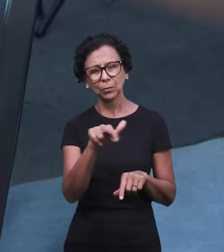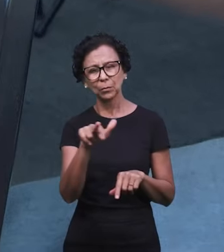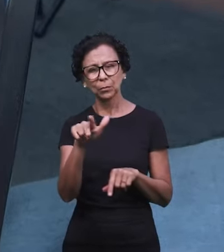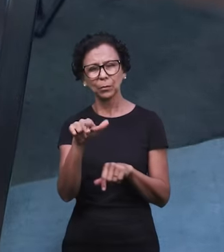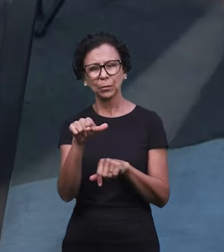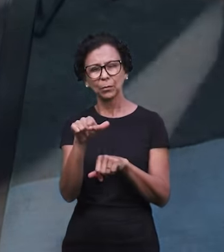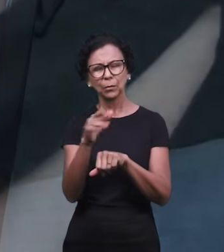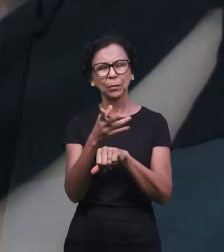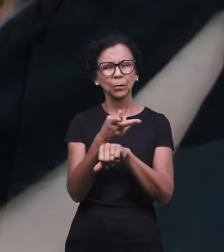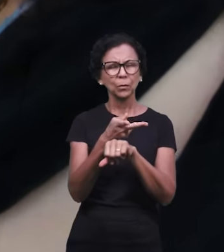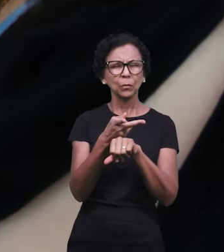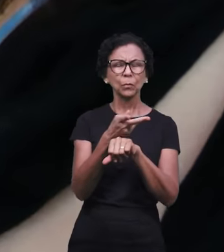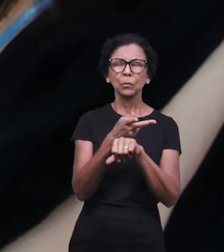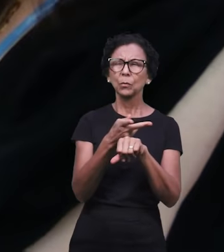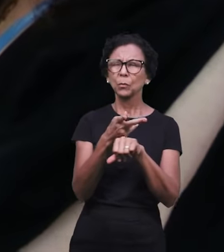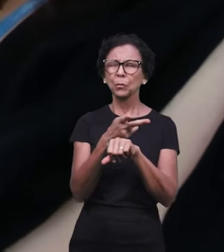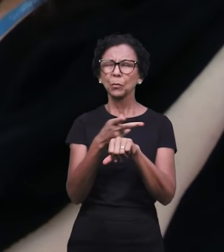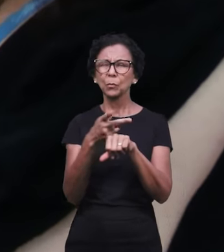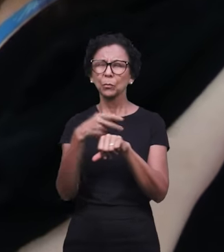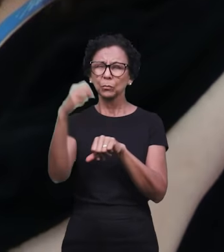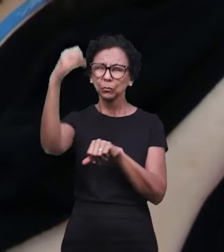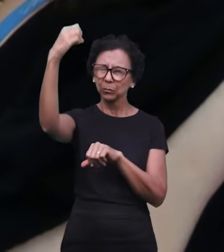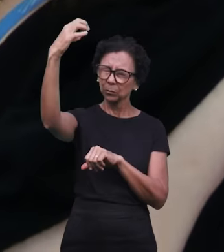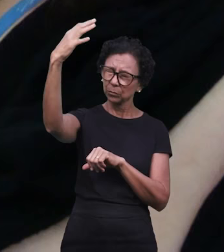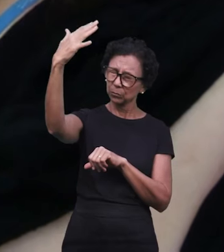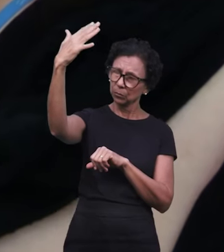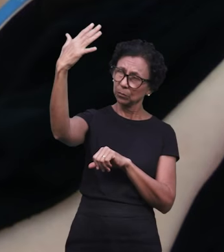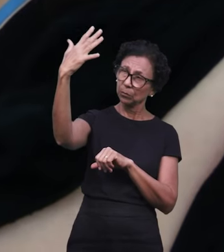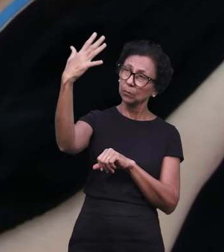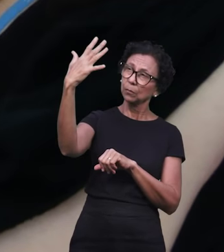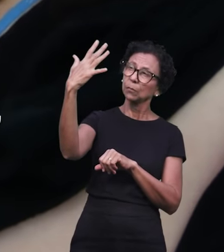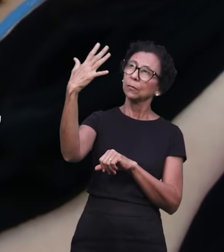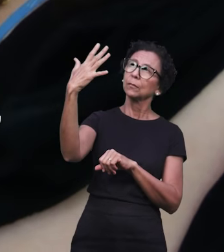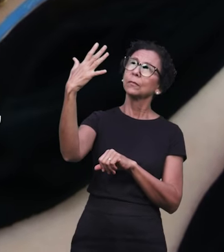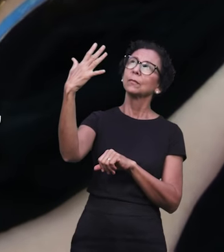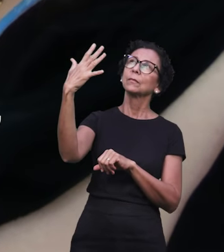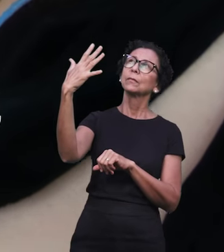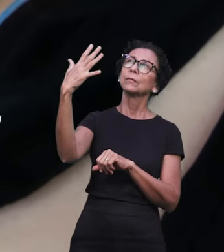vai procurando a